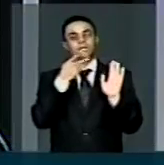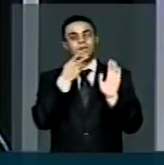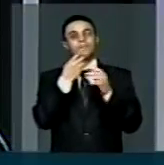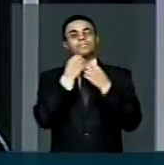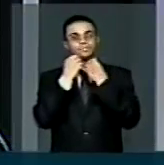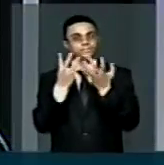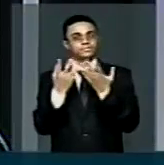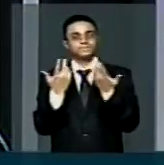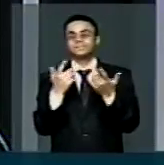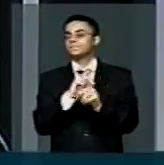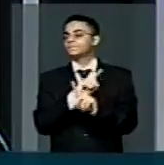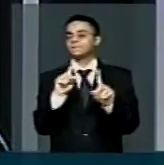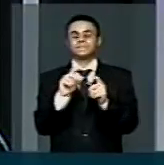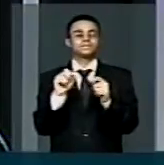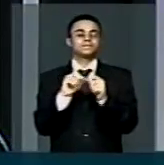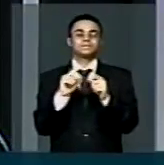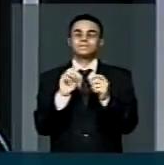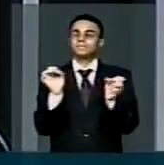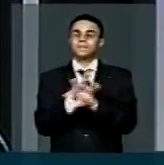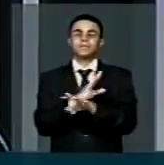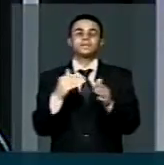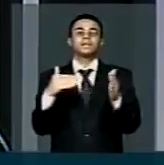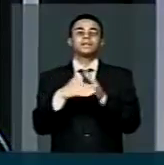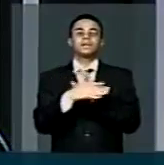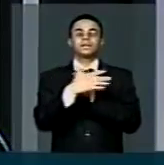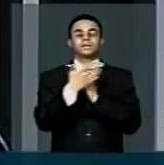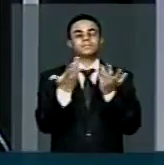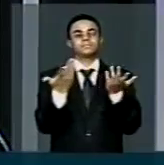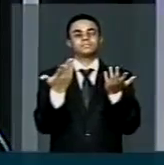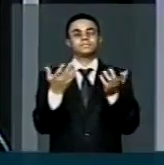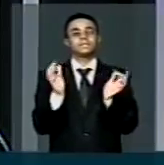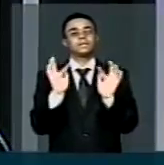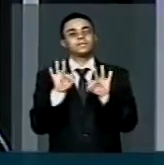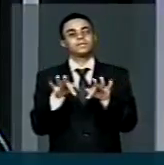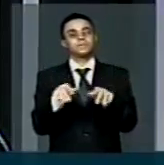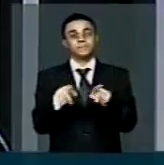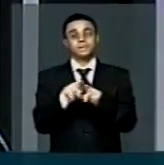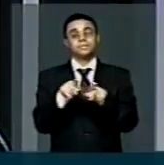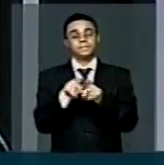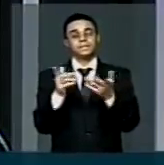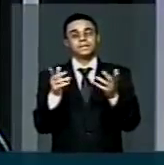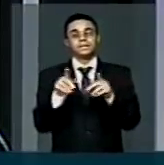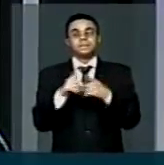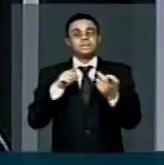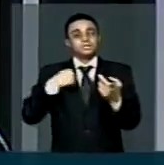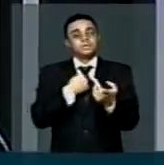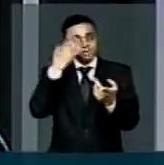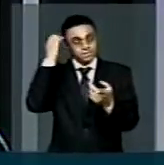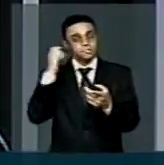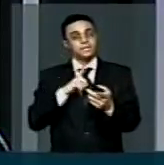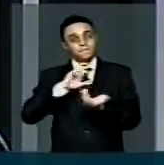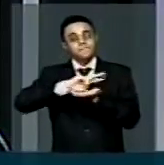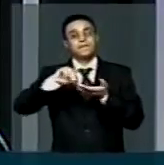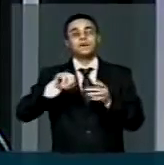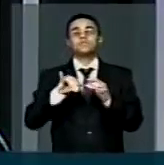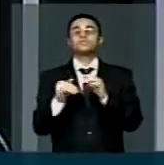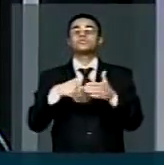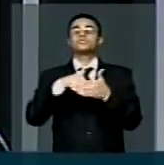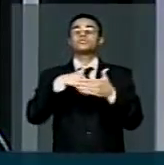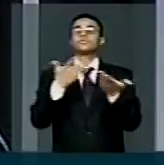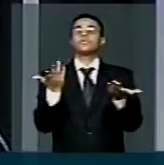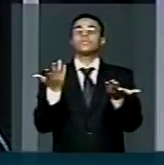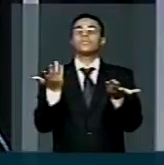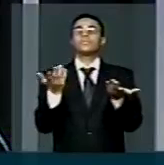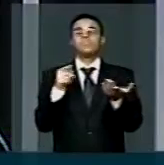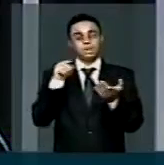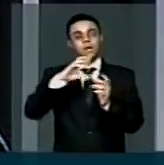sabem, o Rio de Janeiro receberá 7 jogos da Copa, inclusive a grande final. A estimativa é que cerca de 1 milhão de estrangeiros chegam ao